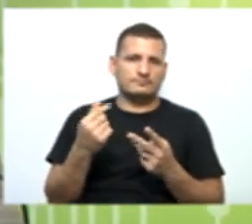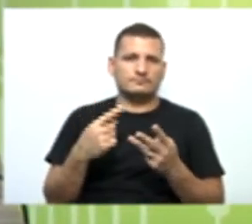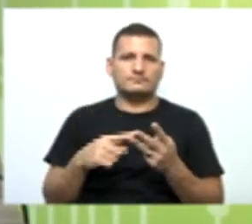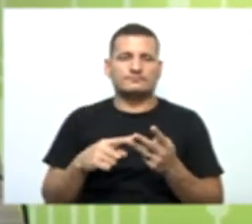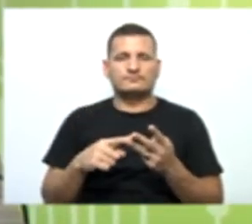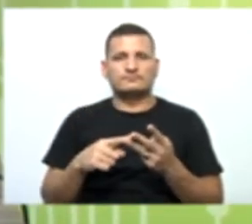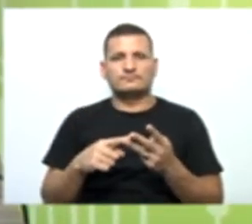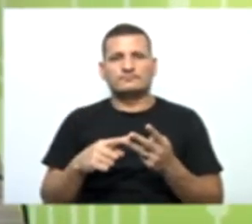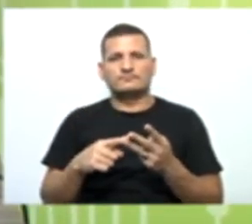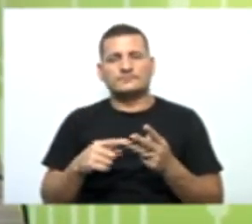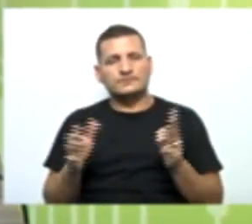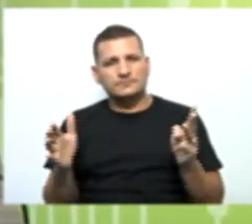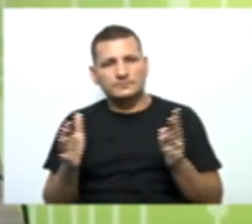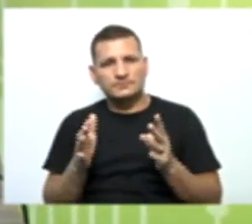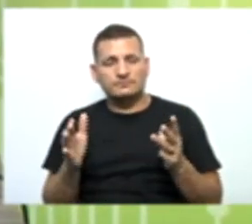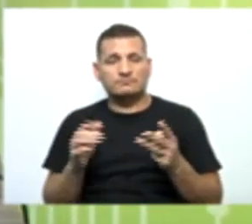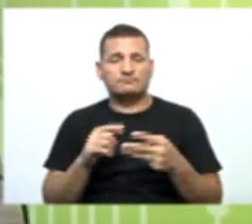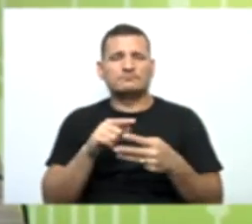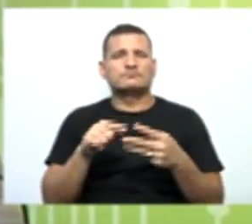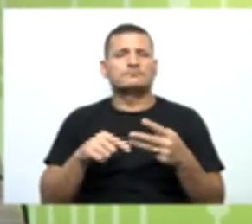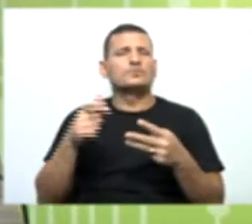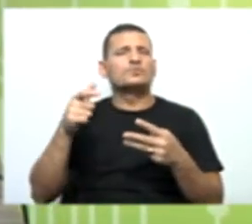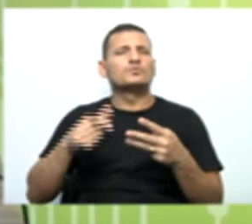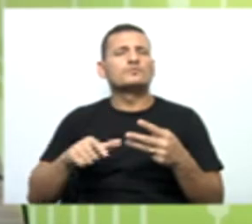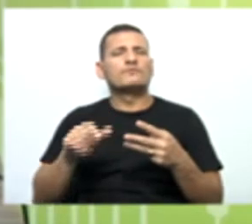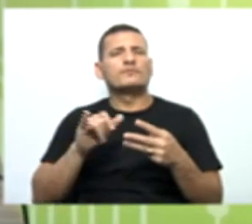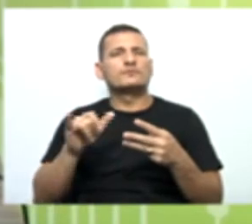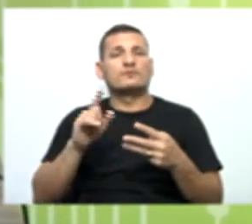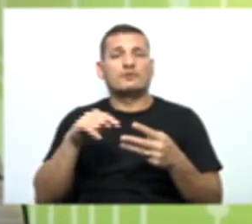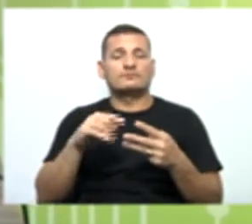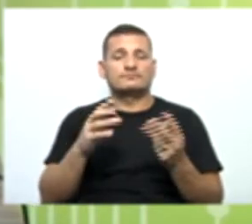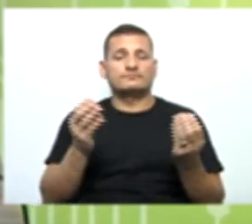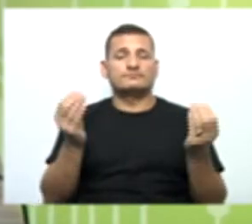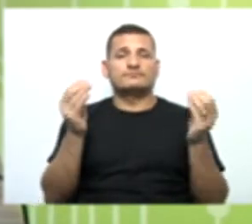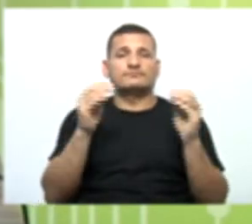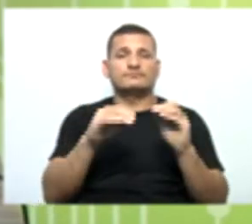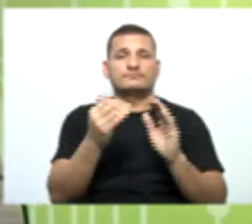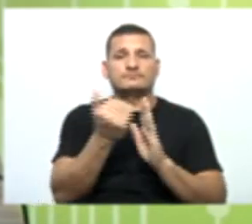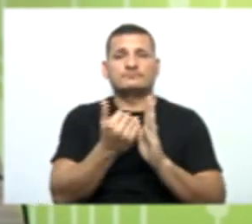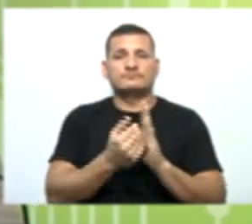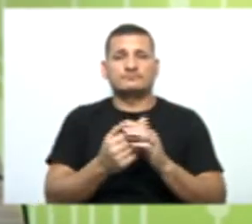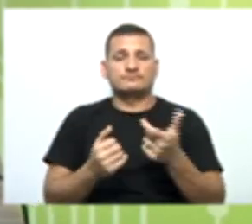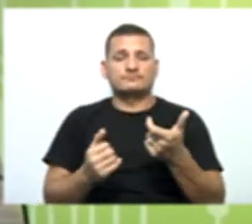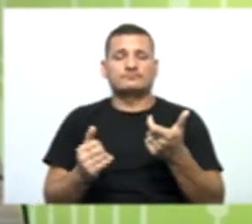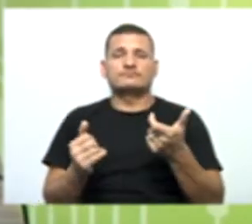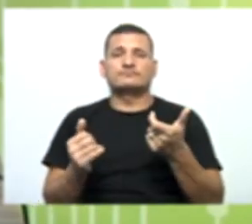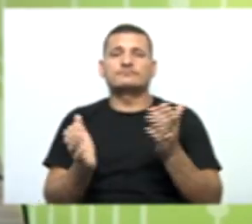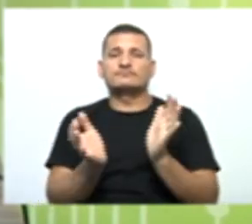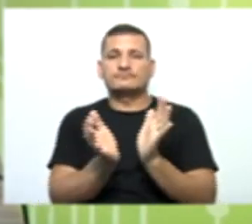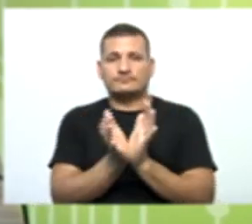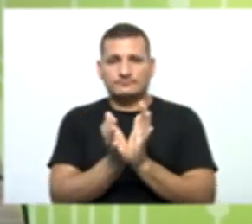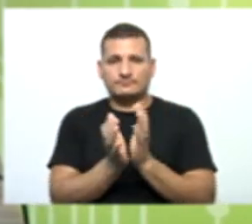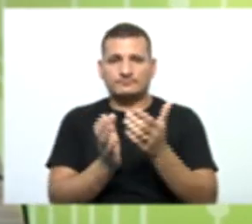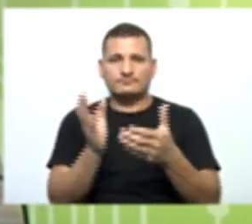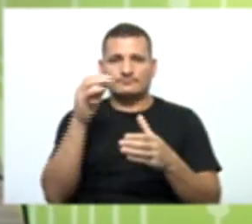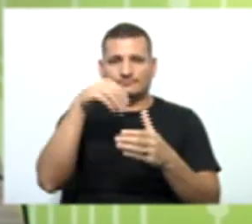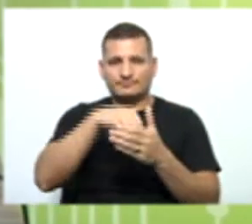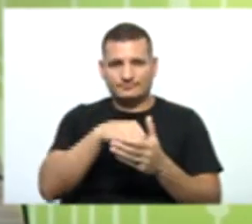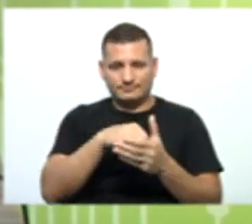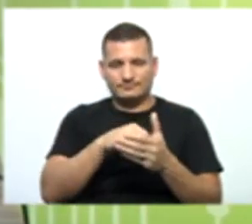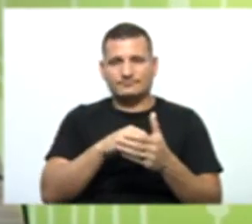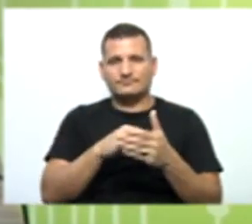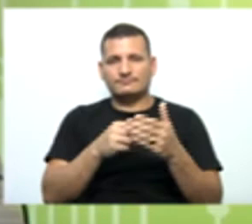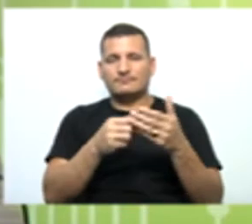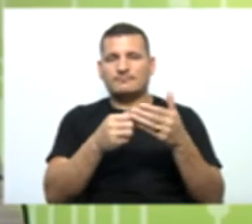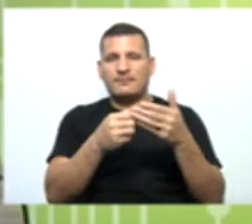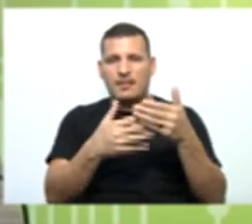comprimento. E essas informações vão ser inseridas no seu programa em forma de uma classe. E essa classe vai